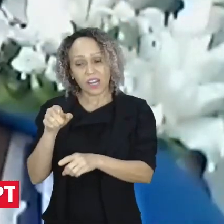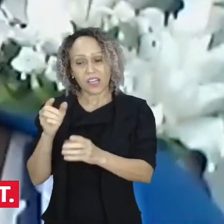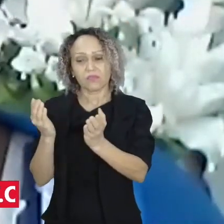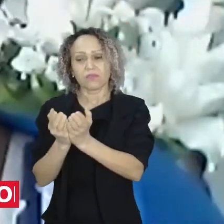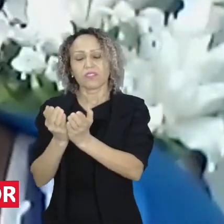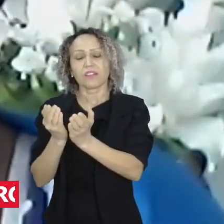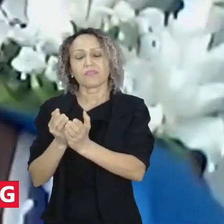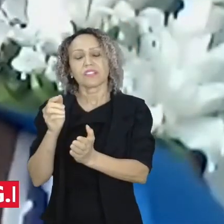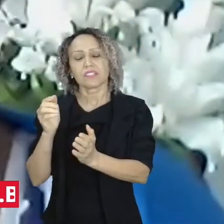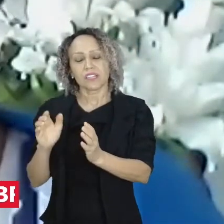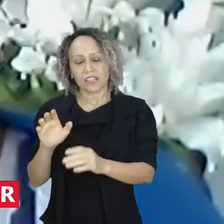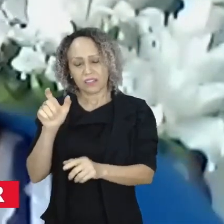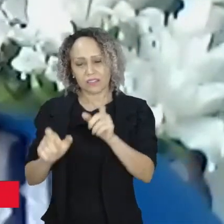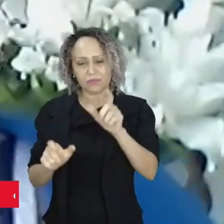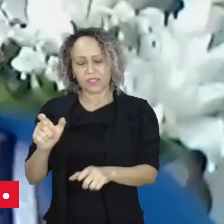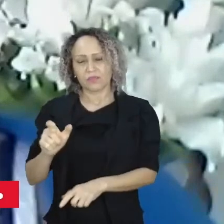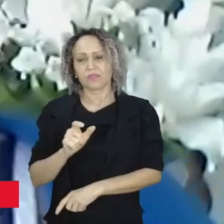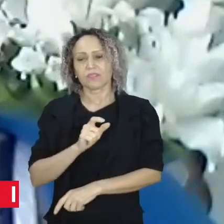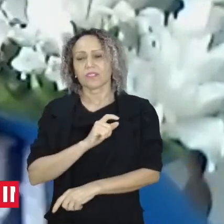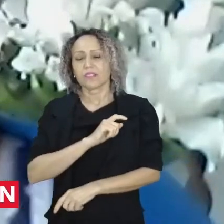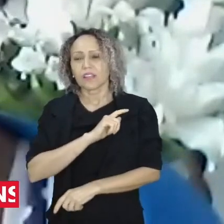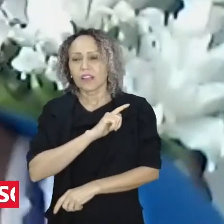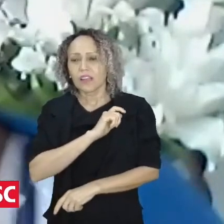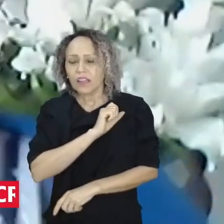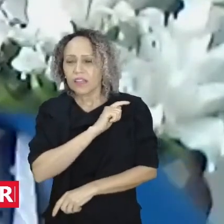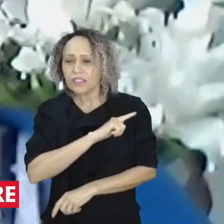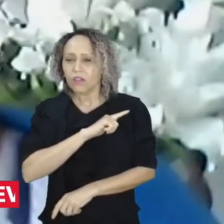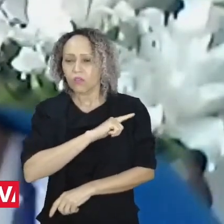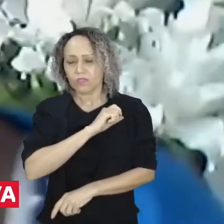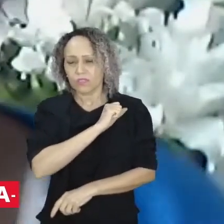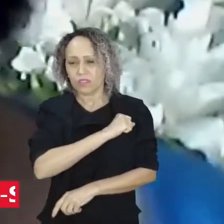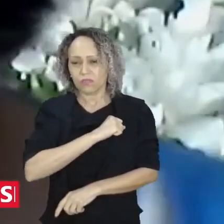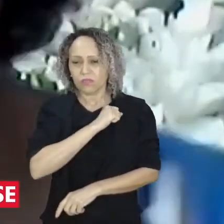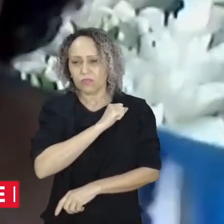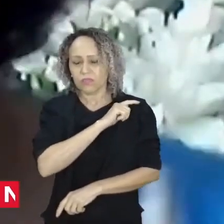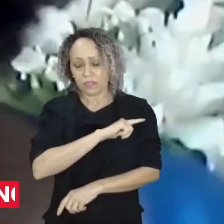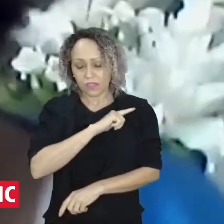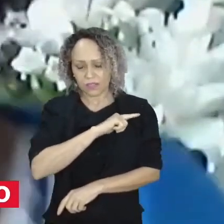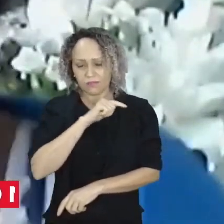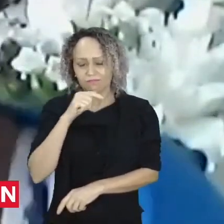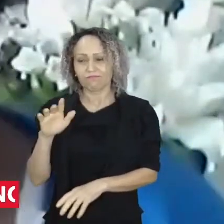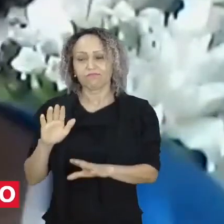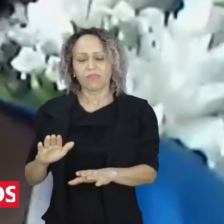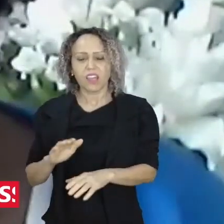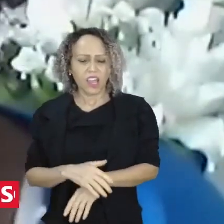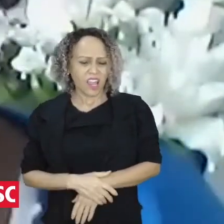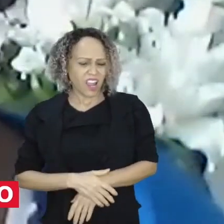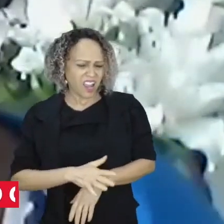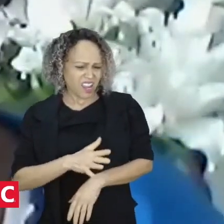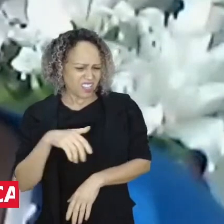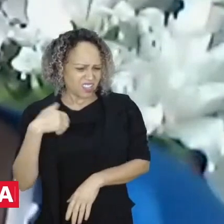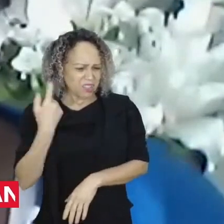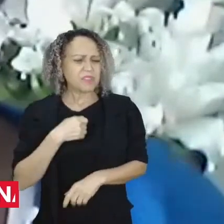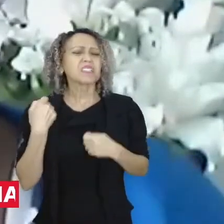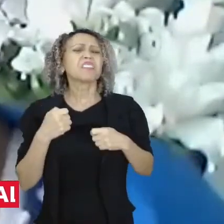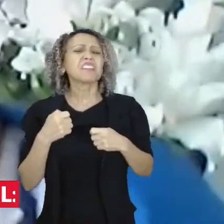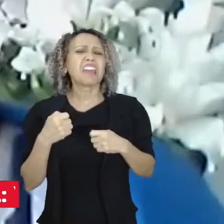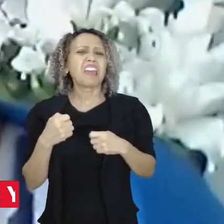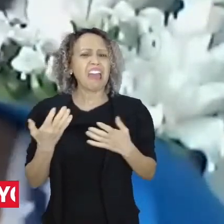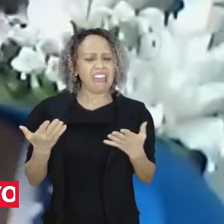Ninguém é só evangélico, ou só católico, ou só candomblessista. As pessoas têm às vezes, nós